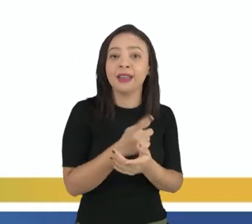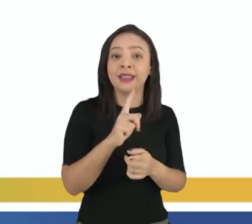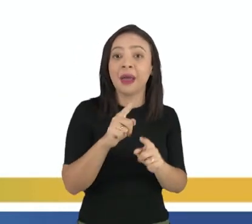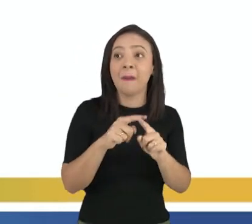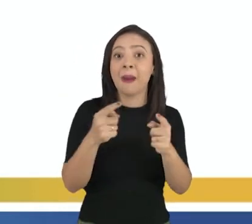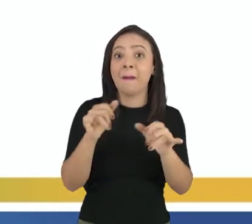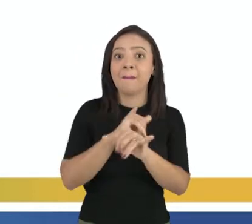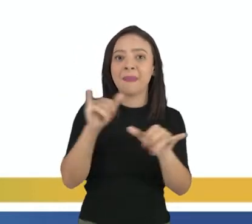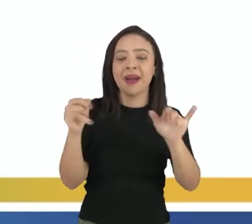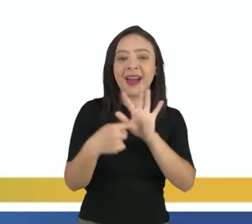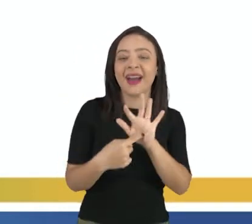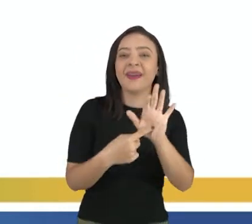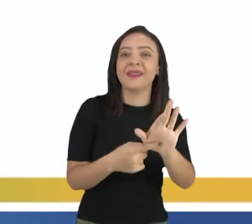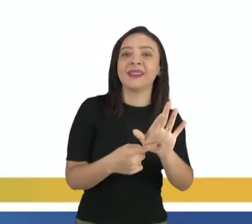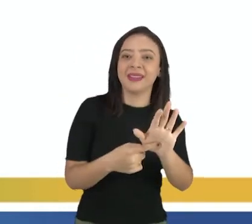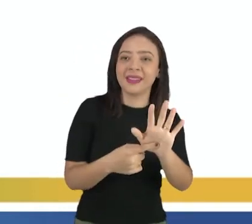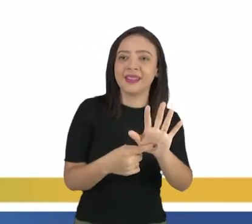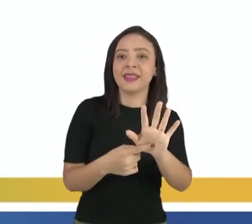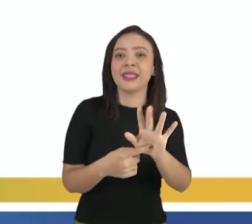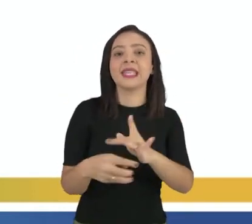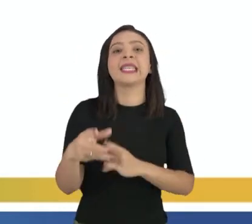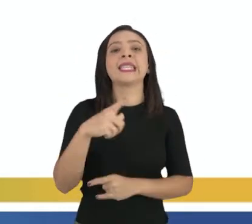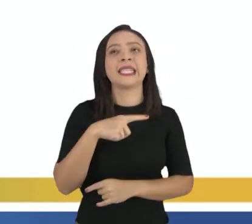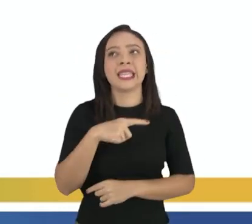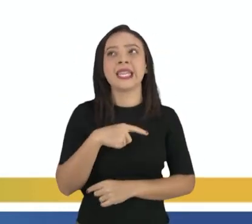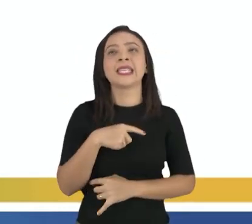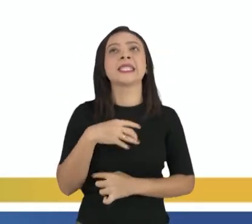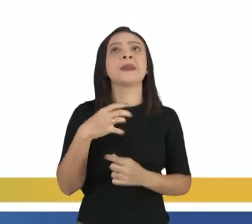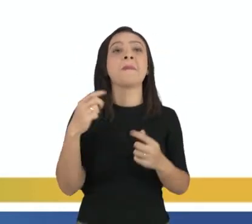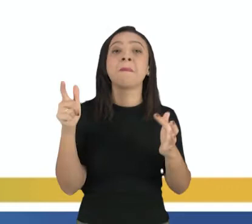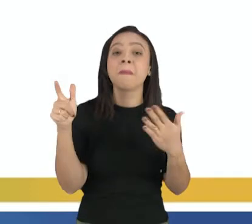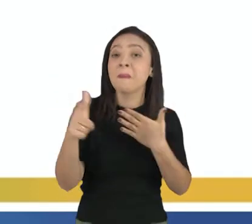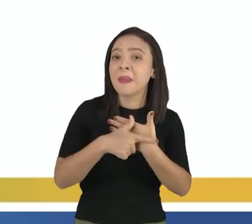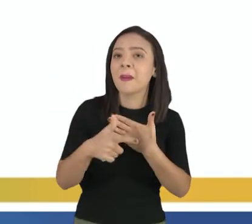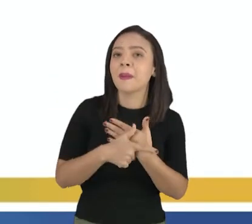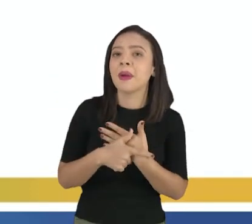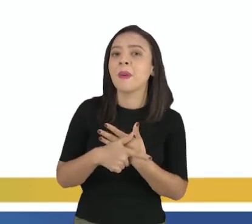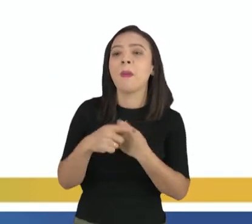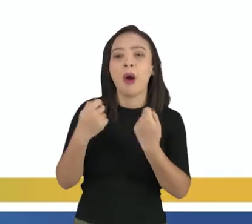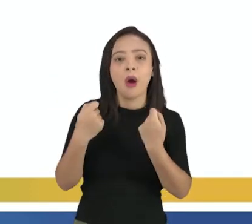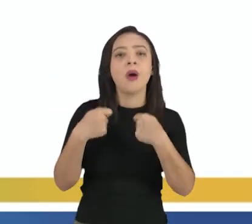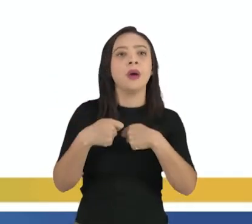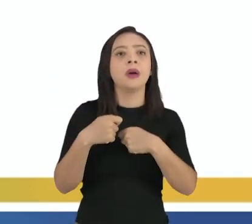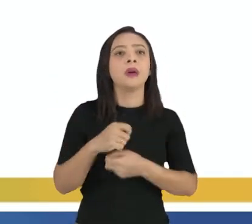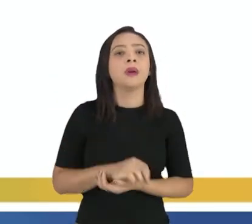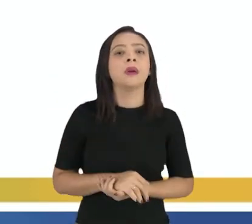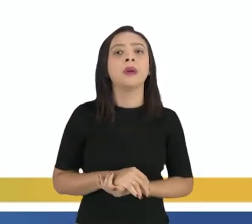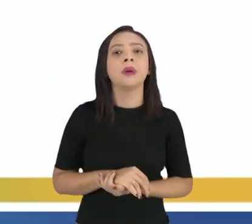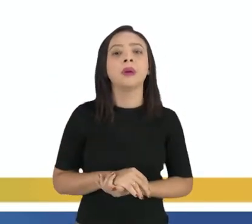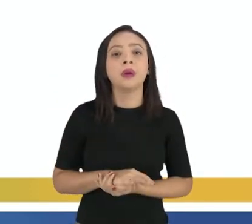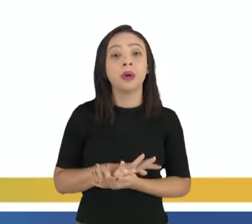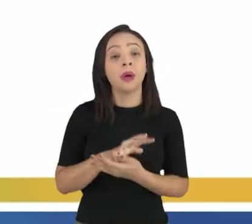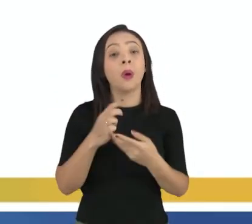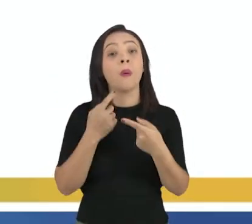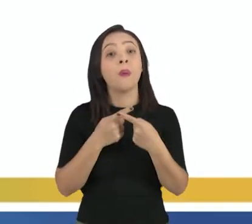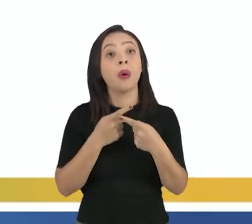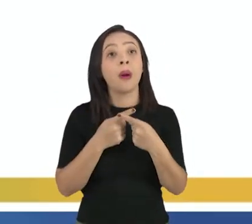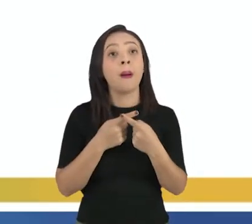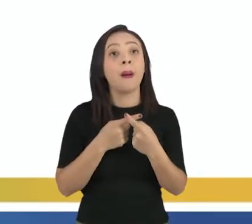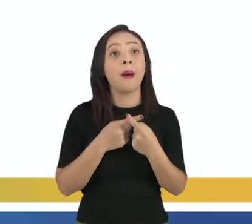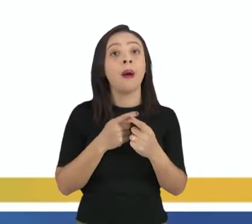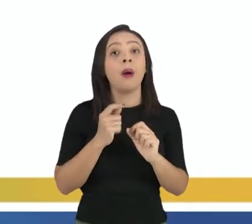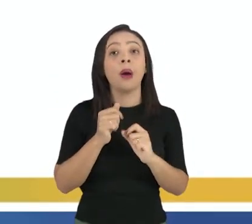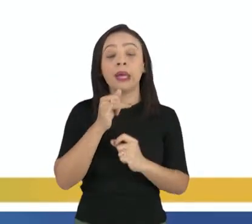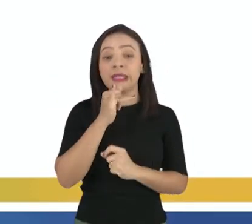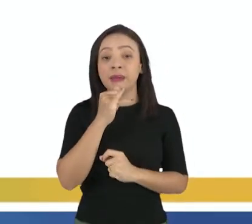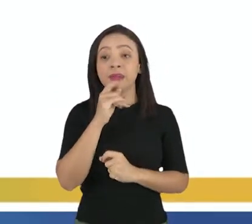em si, ela vai ter esse poder, aí pode, porque ele vai permitir, claro, se for